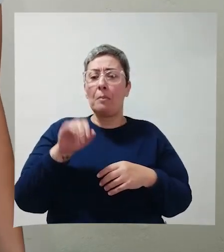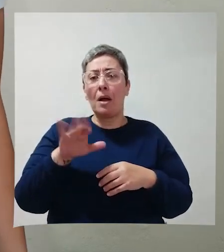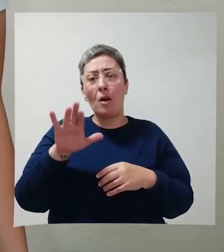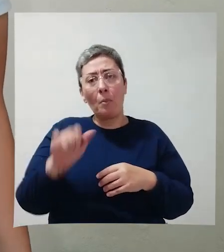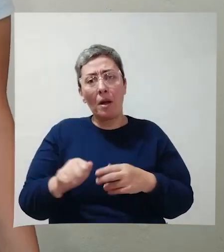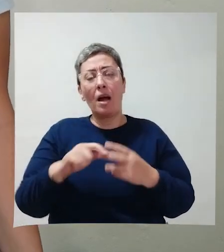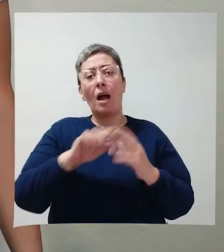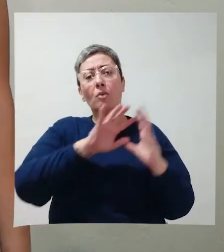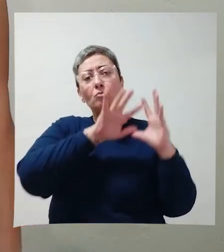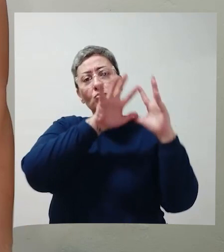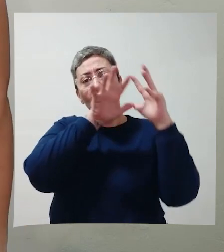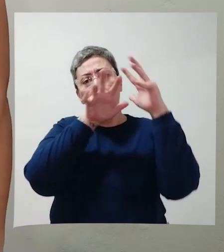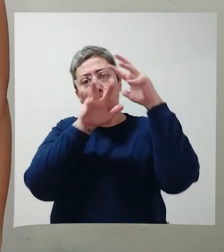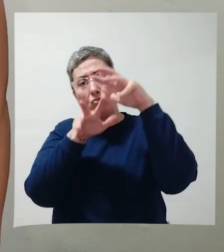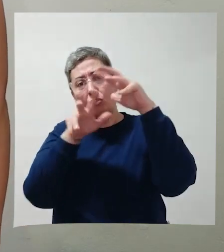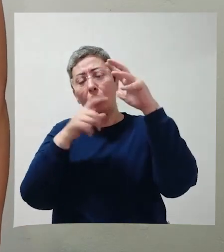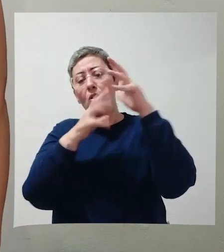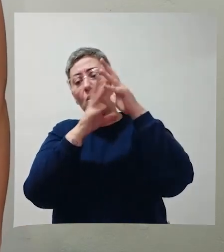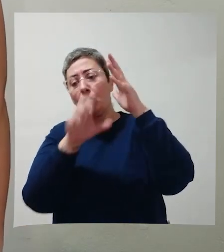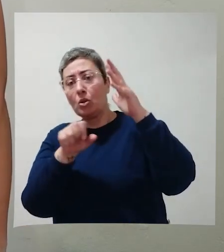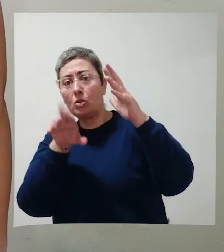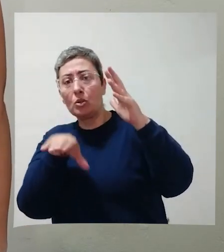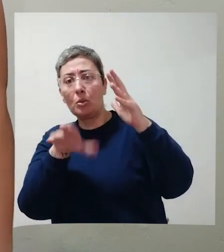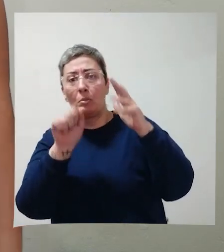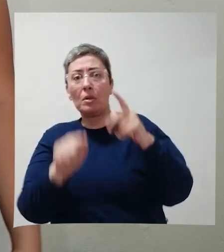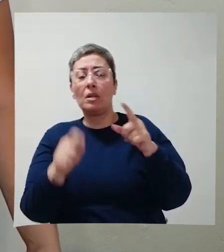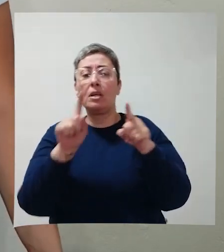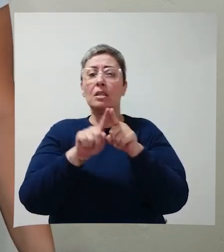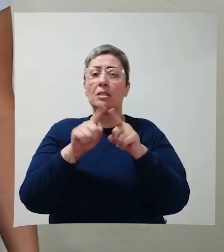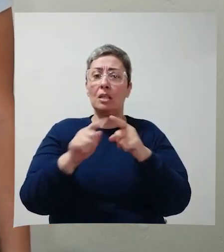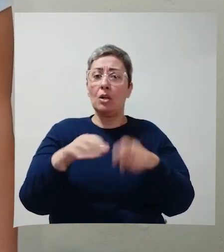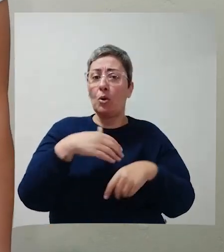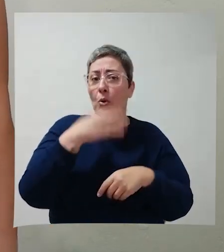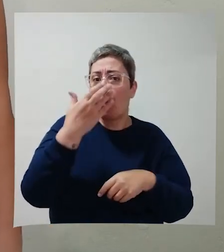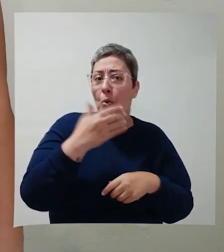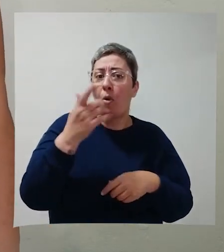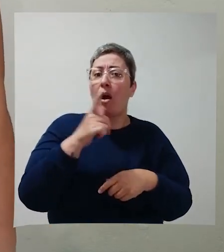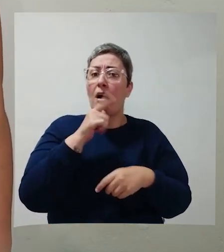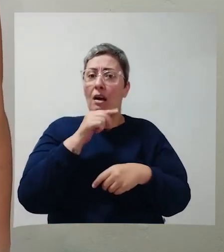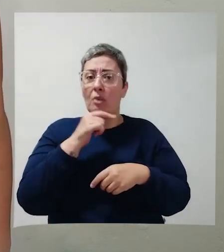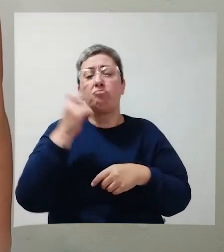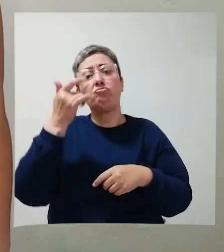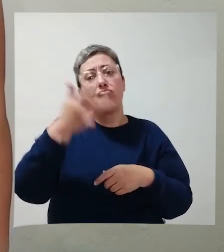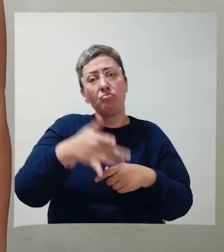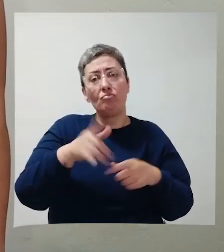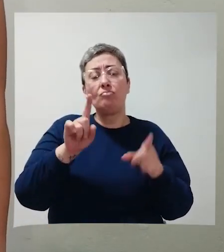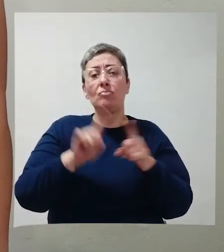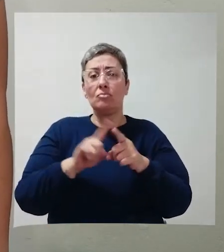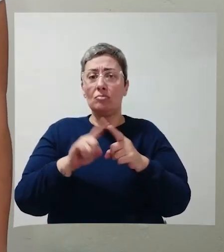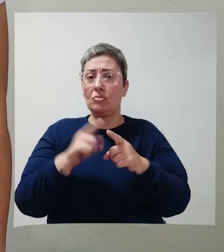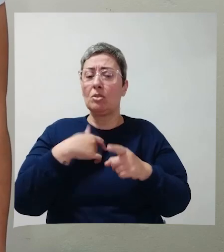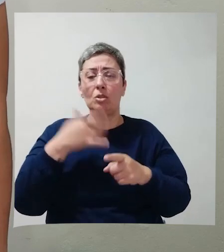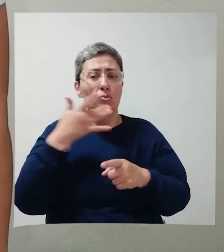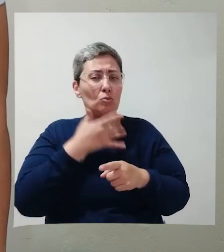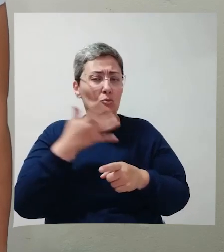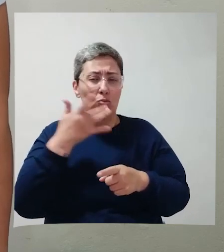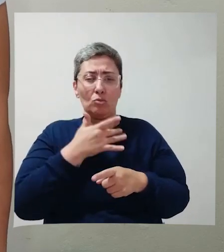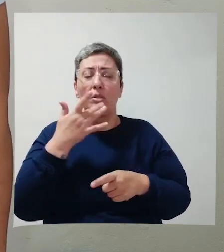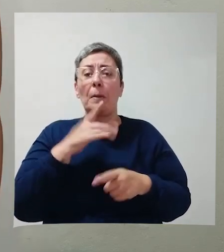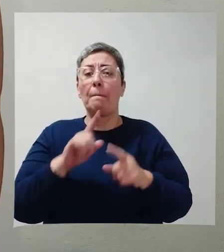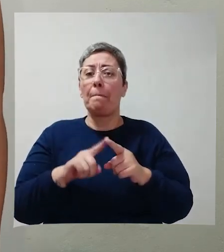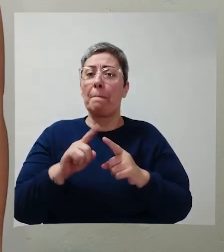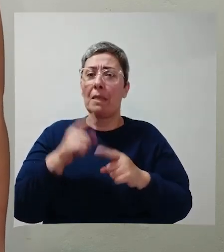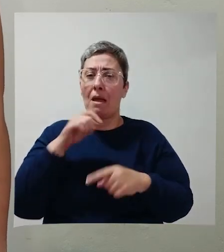o baobá estendeu seus galhos para lhe dar sombra, lhe deu um fruto com muita água e que estava muito